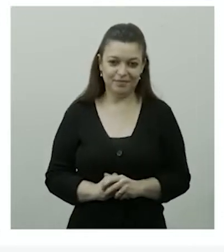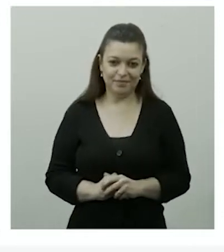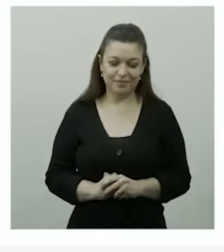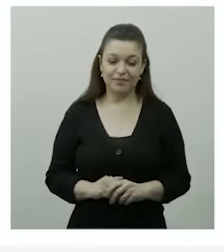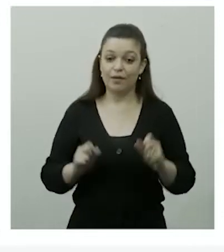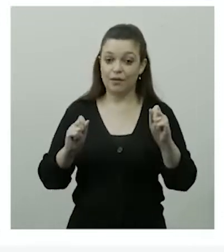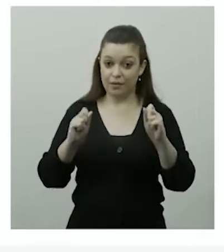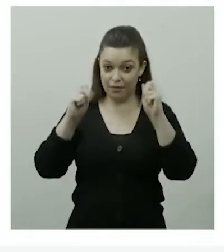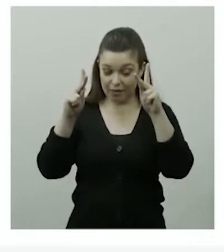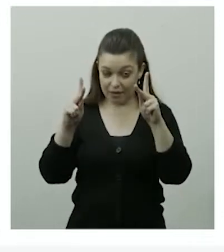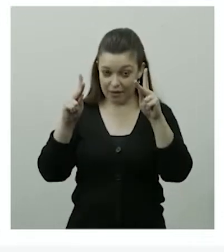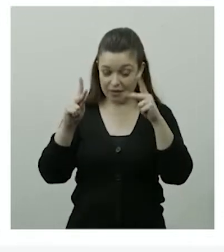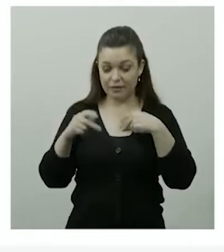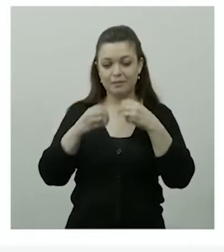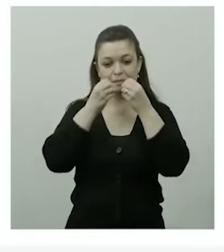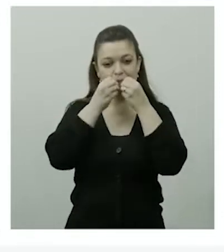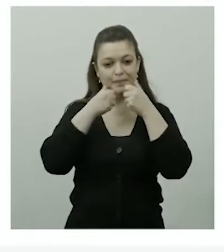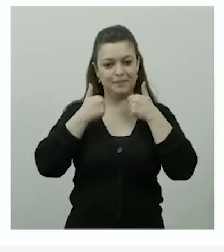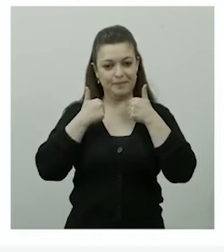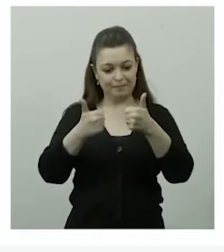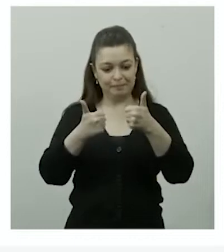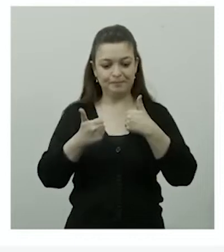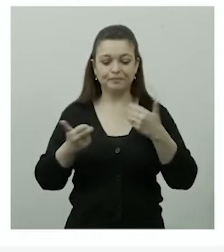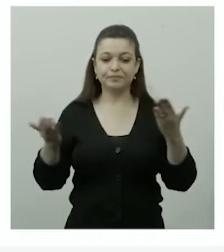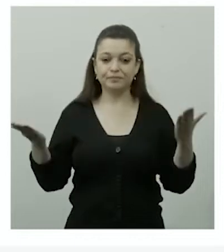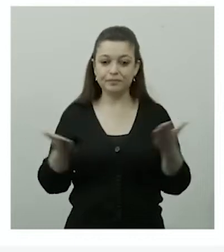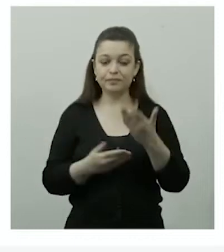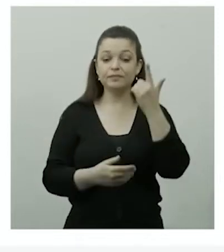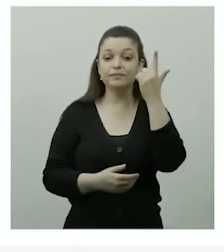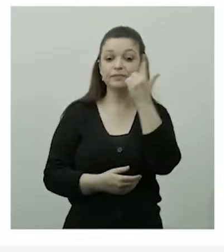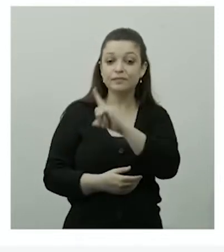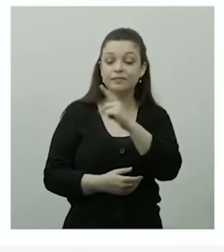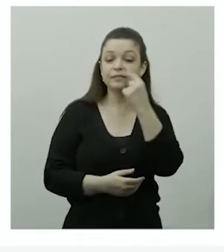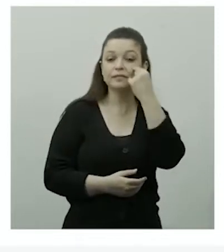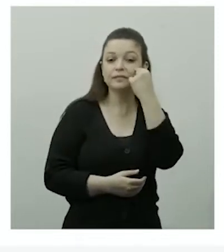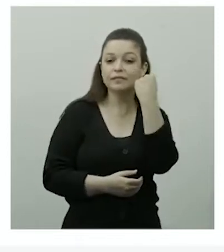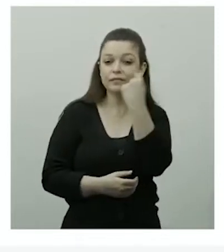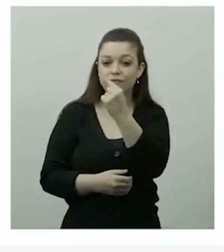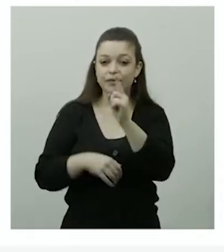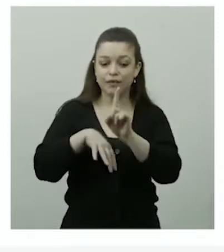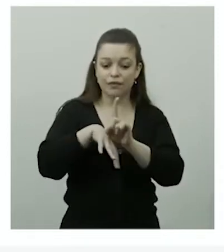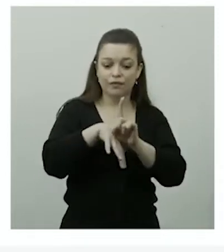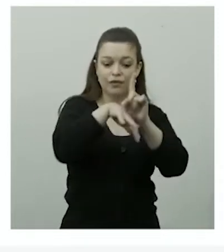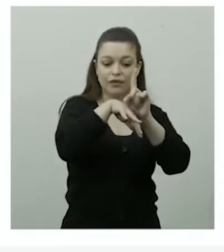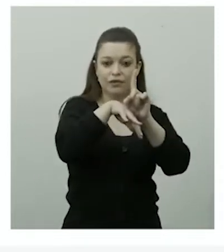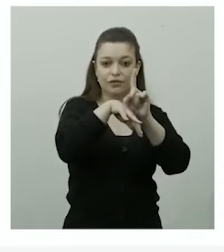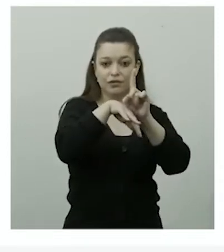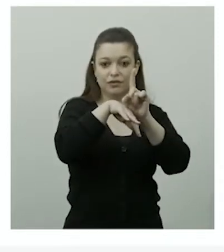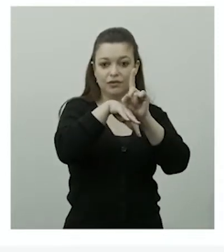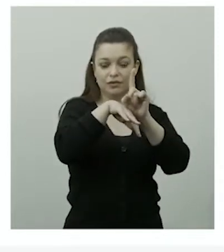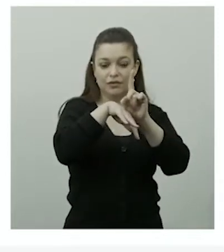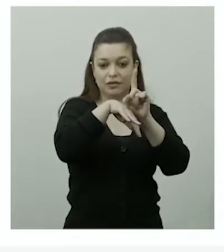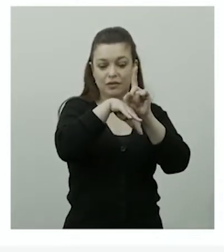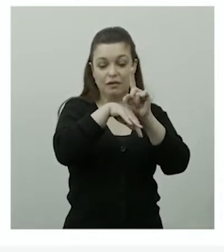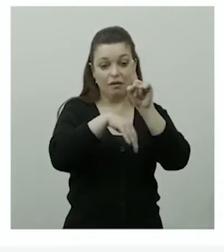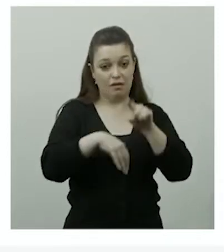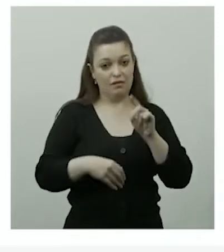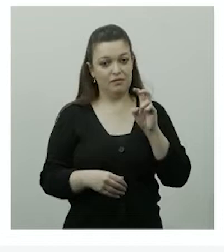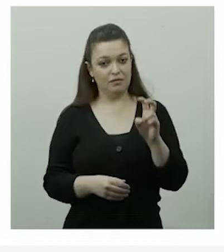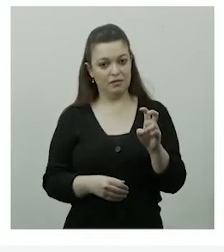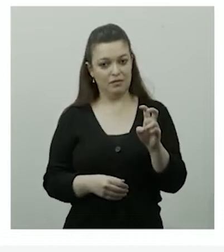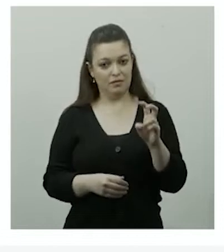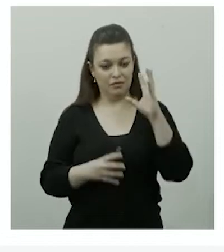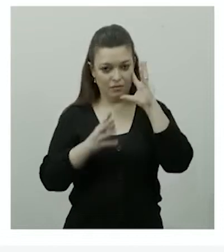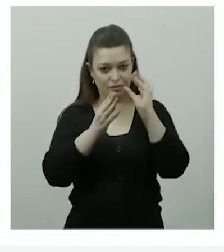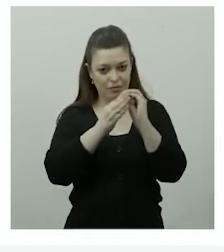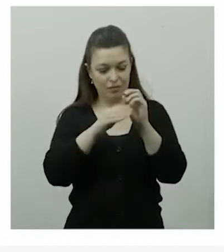Ok? Muito bem. Então, a gente descobriu que o foguete, na verdade, ele é o